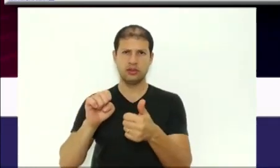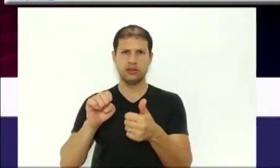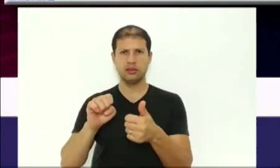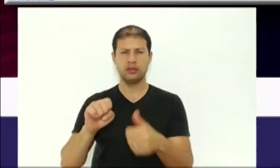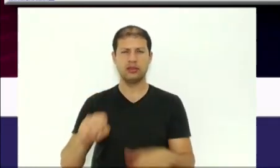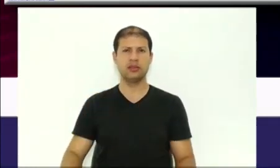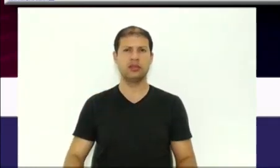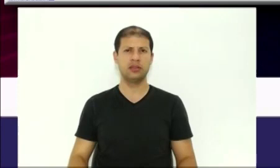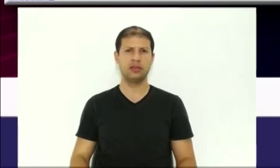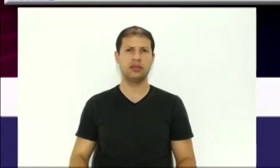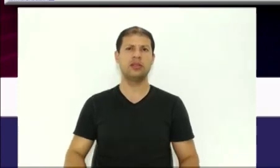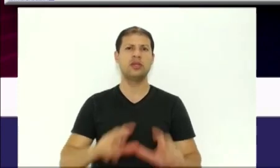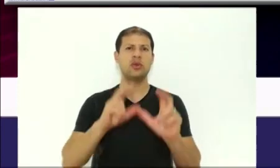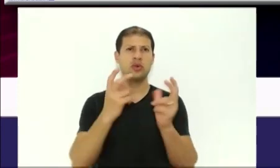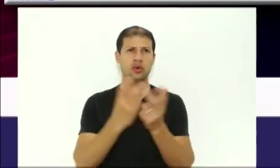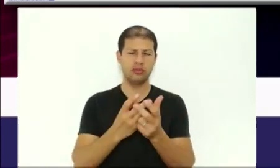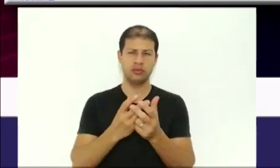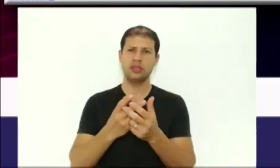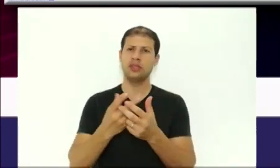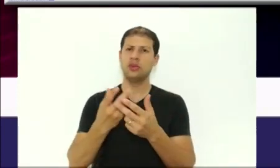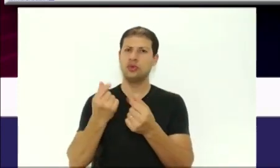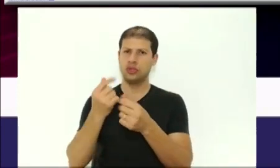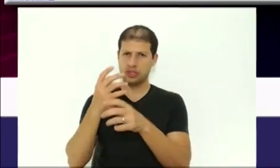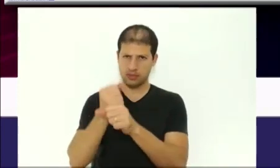da Comissão de Orçamentos, né?